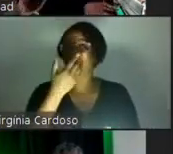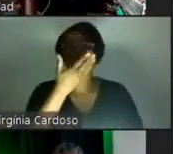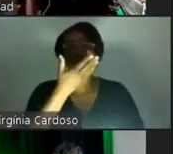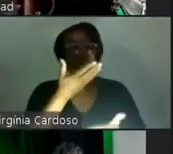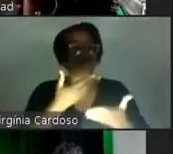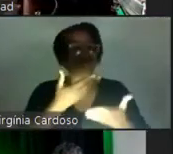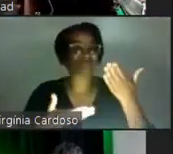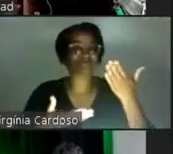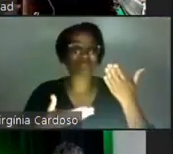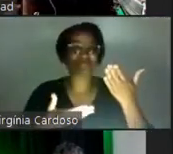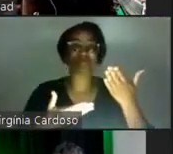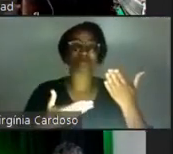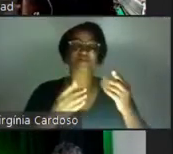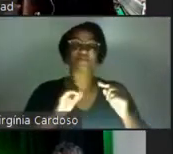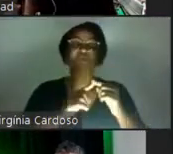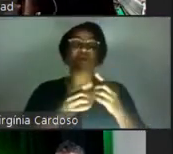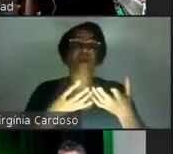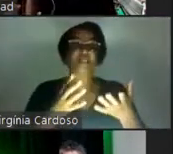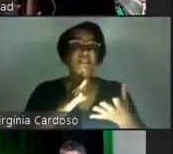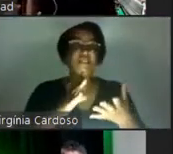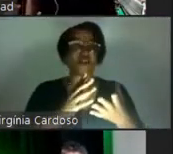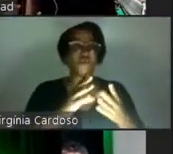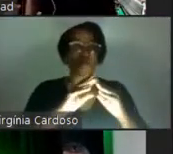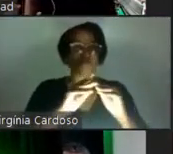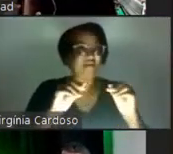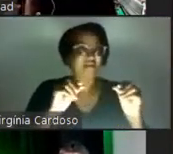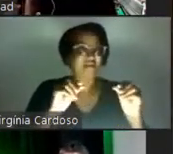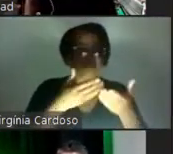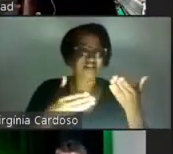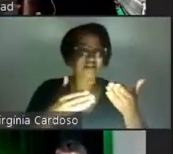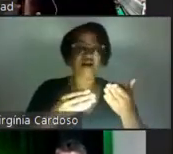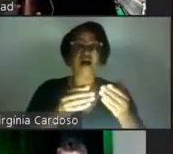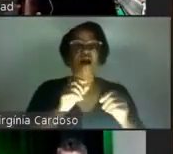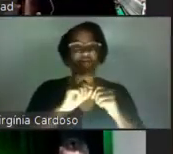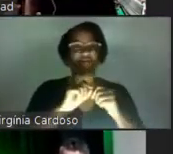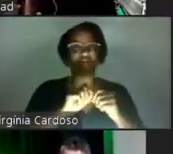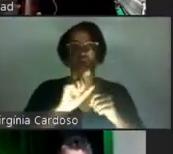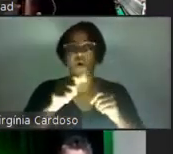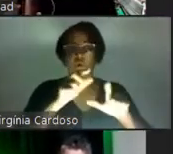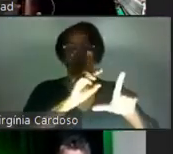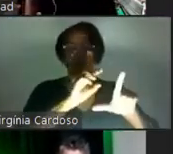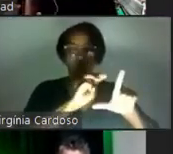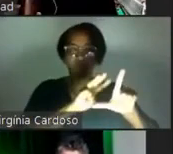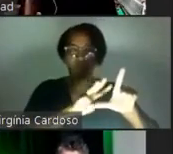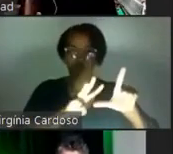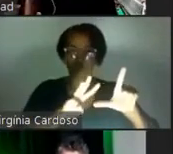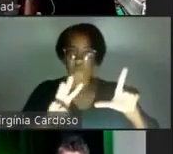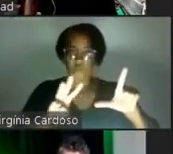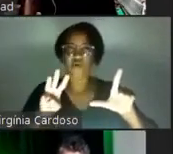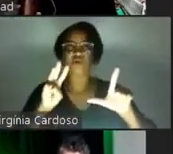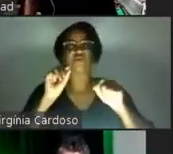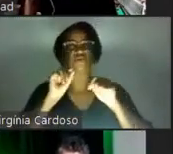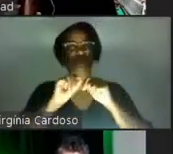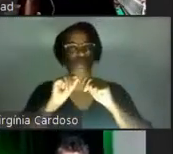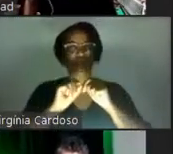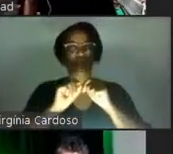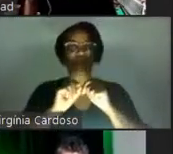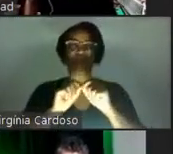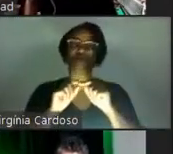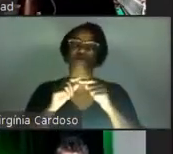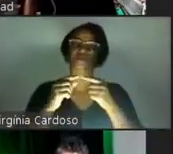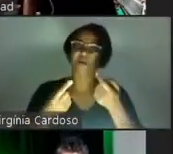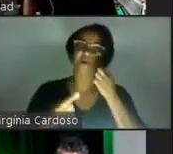Porque eles quiseram estragar. A gente conseguiu criar um outro link para as pessoas acompanharem pelo YouTube, etc. Tal. Mas leva tiro